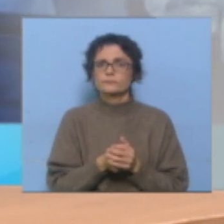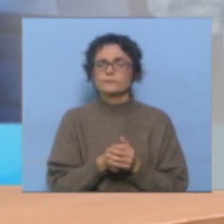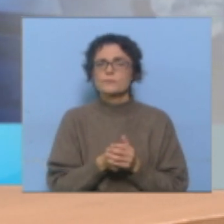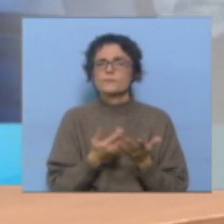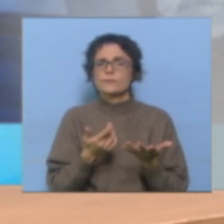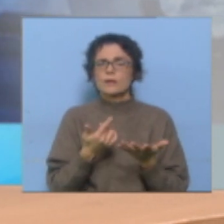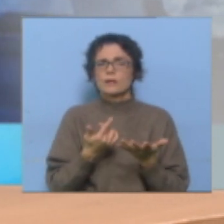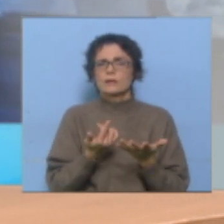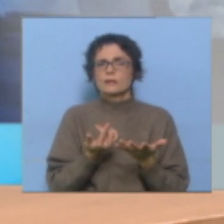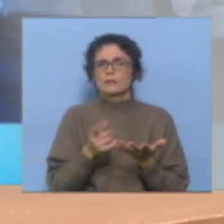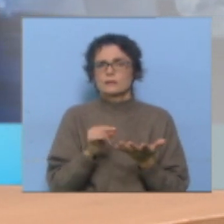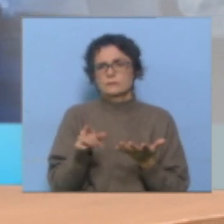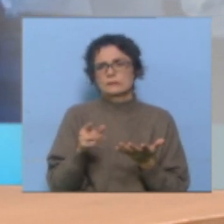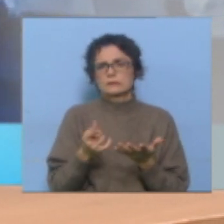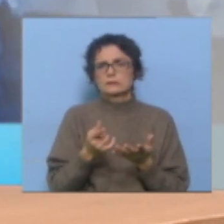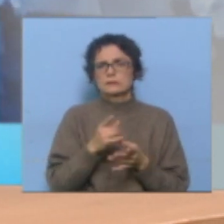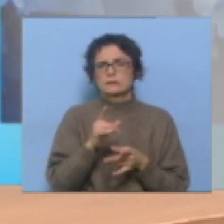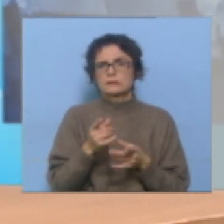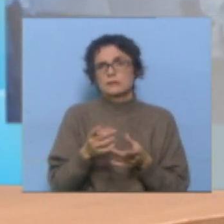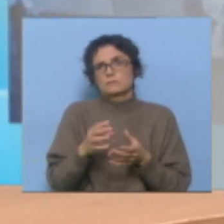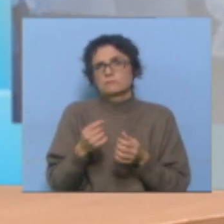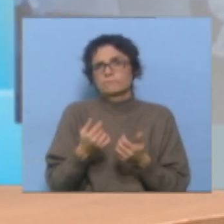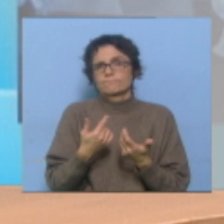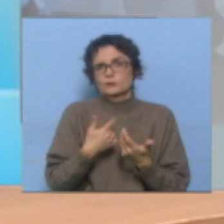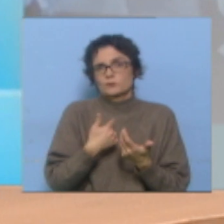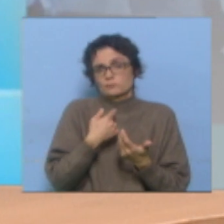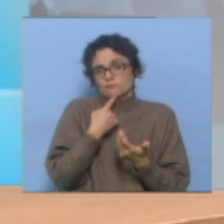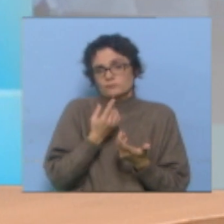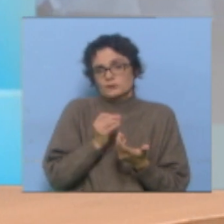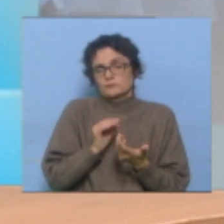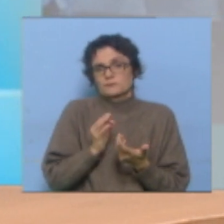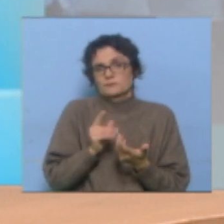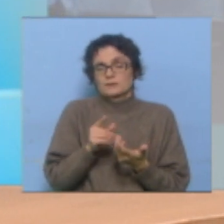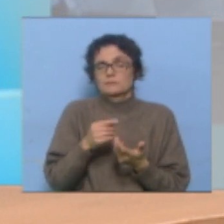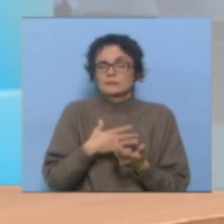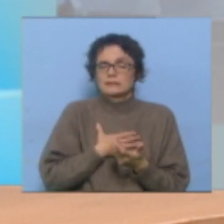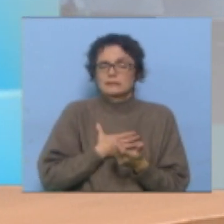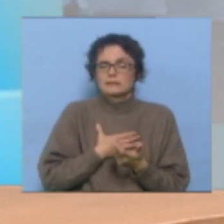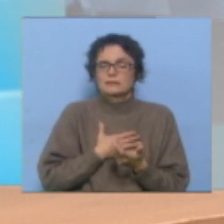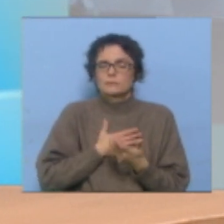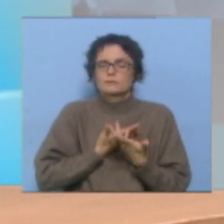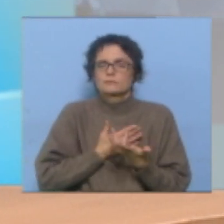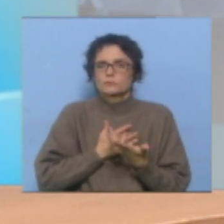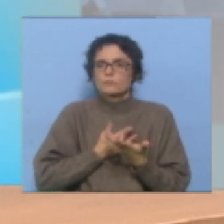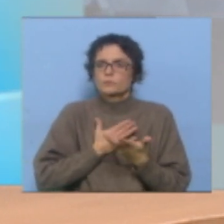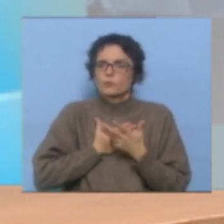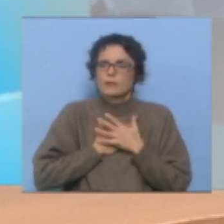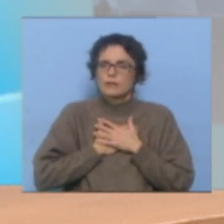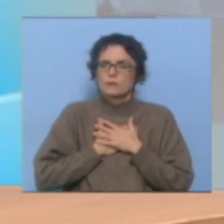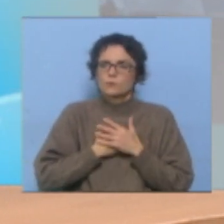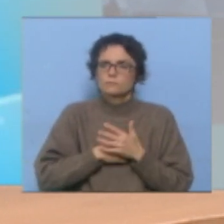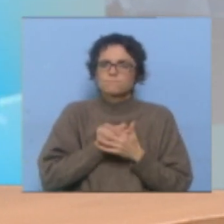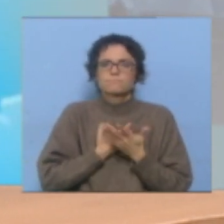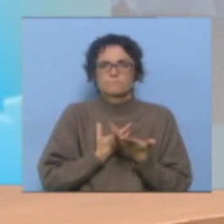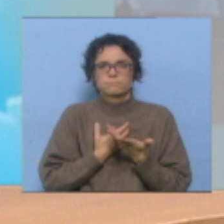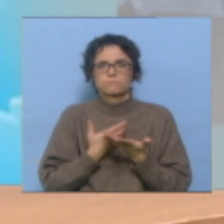eivada da afetividade que tenho, eu acho que se poderiam tirar conclusões interessantes. Agora que